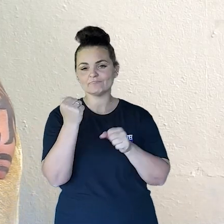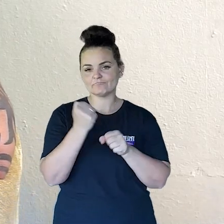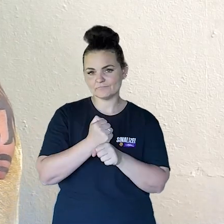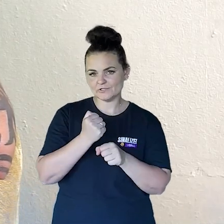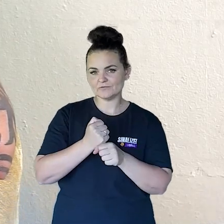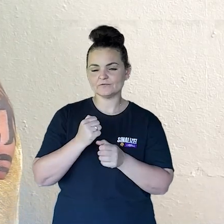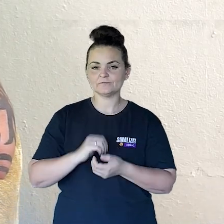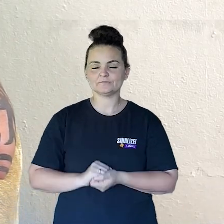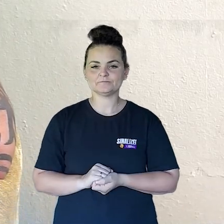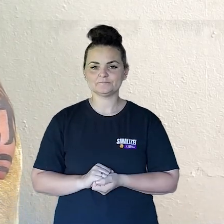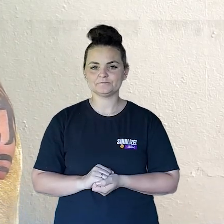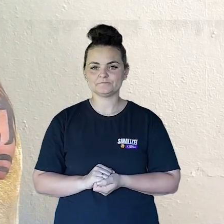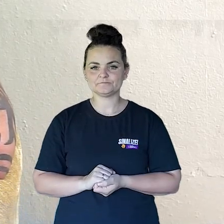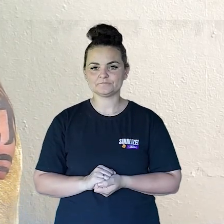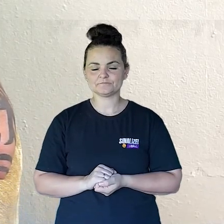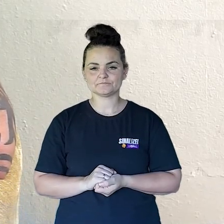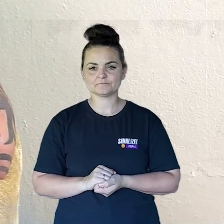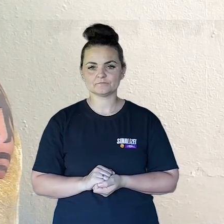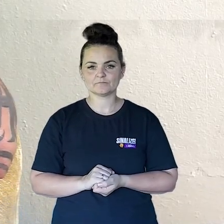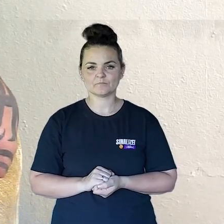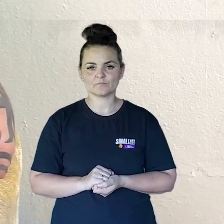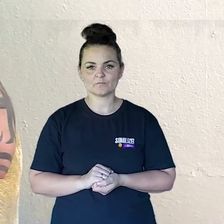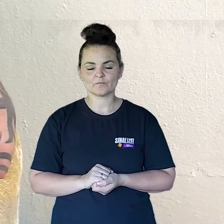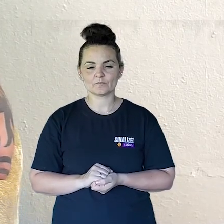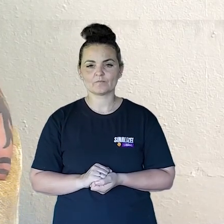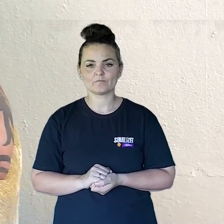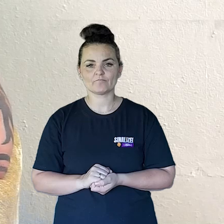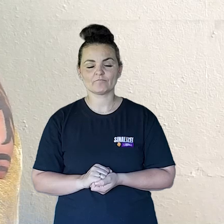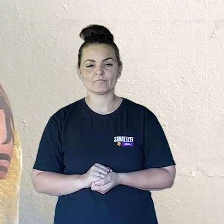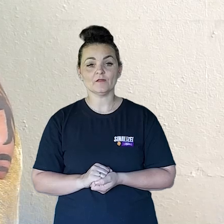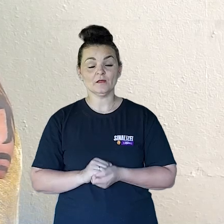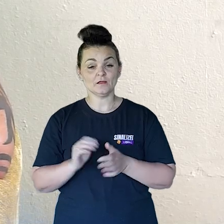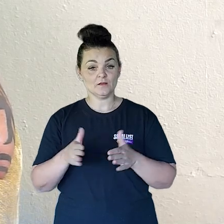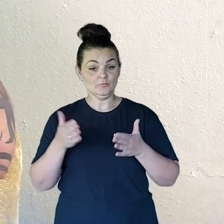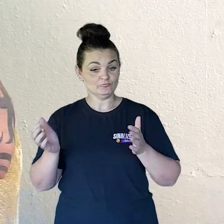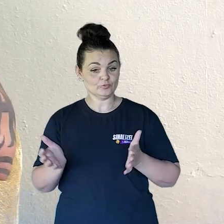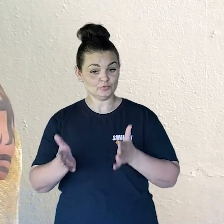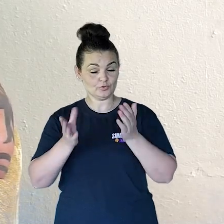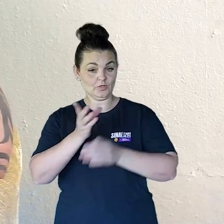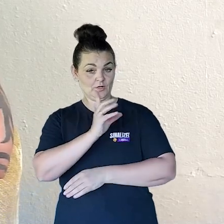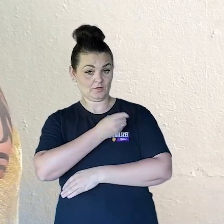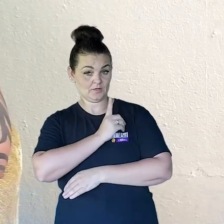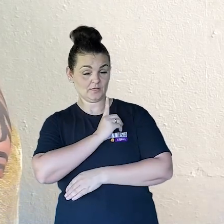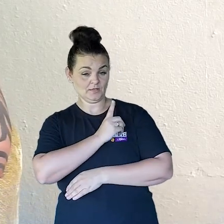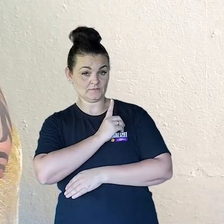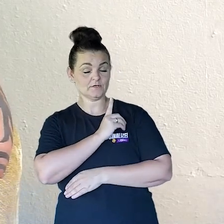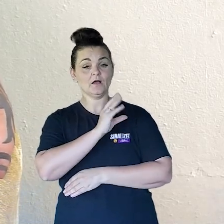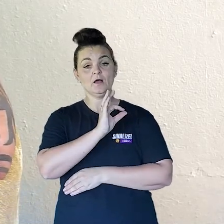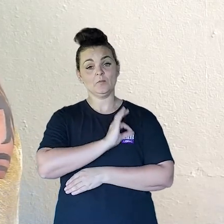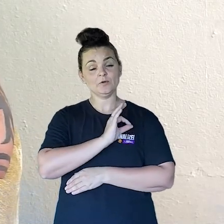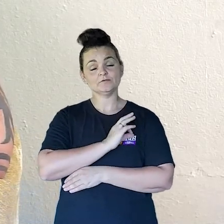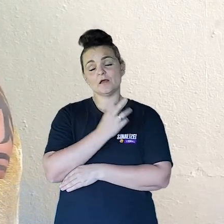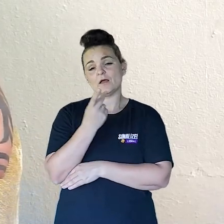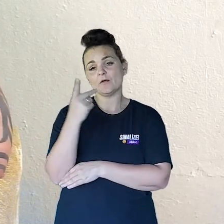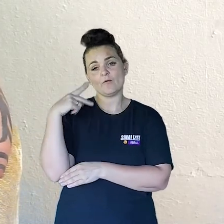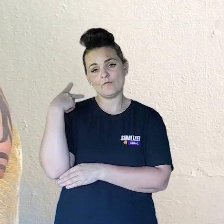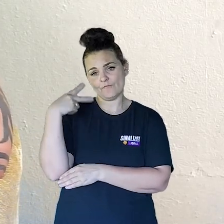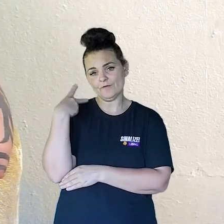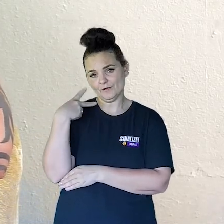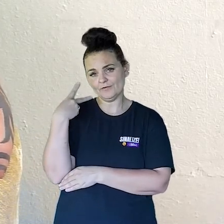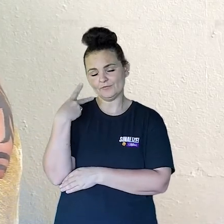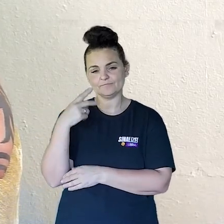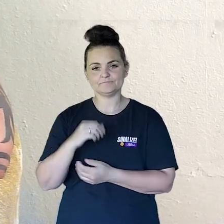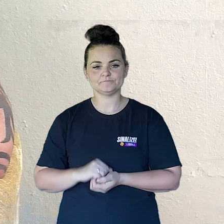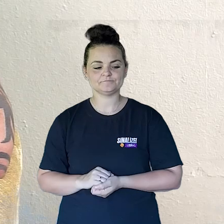agora, da mesma forma, o que me moveu a ser delegado de polícia, me moveu a me candidatar como vereador, né?